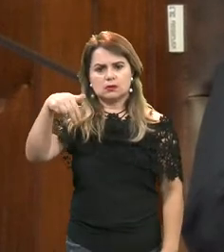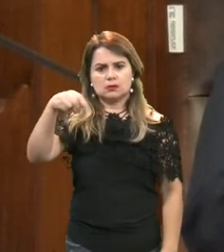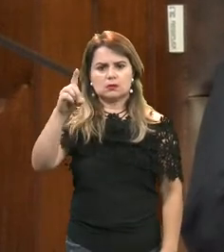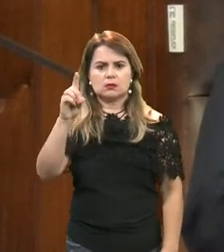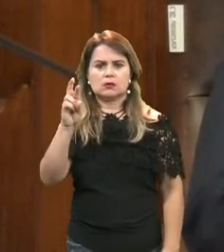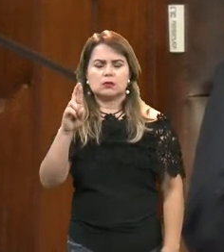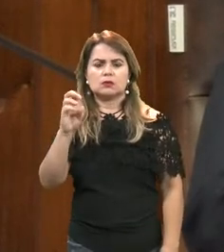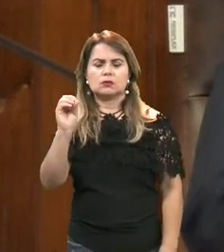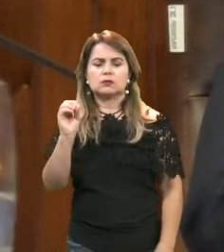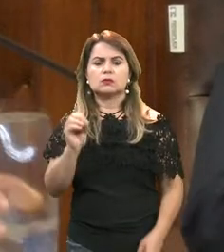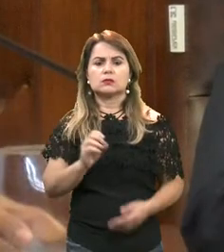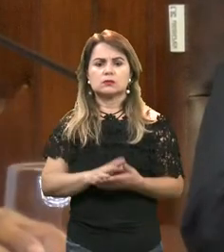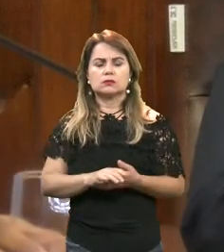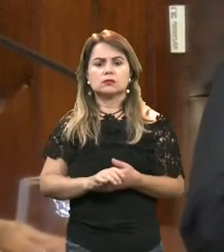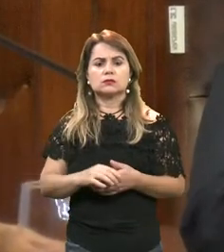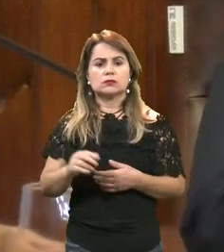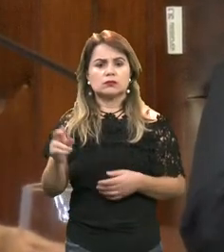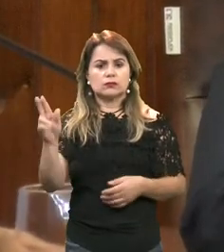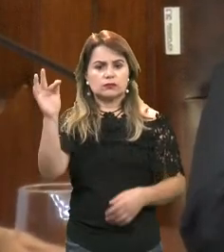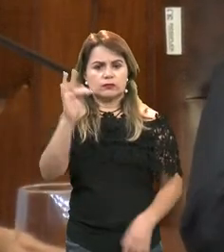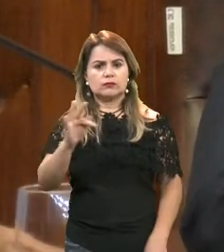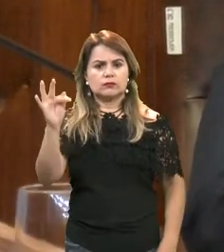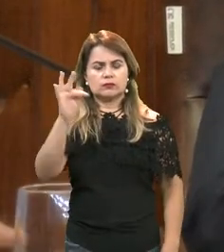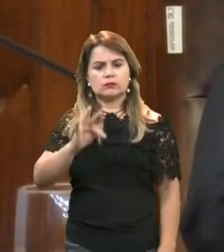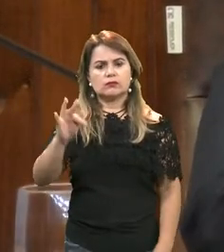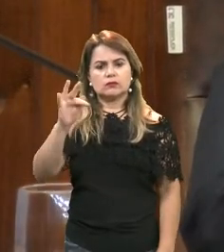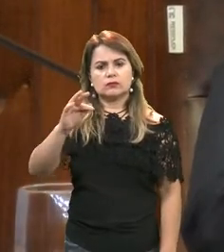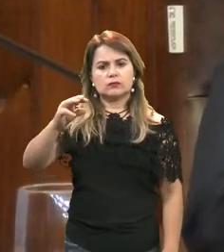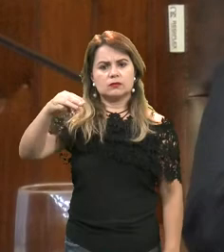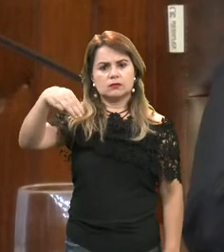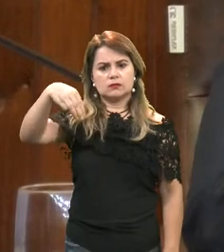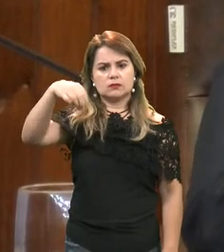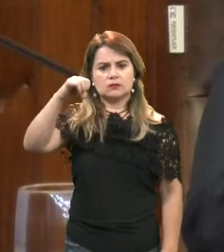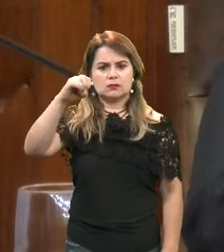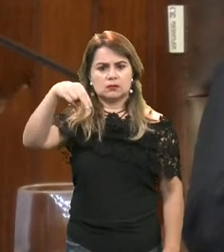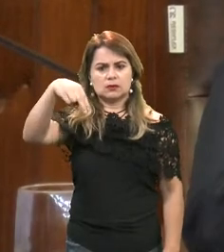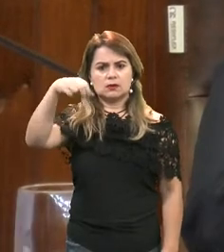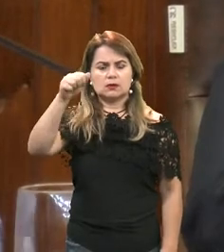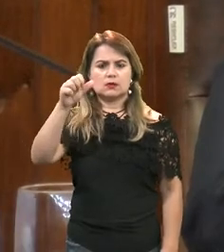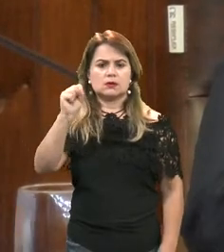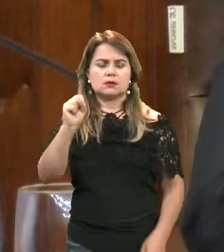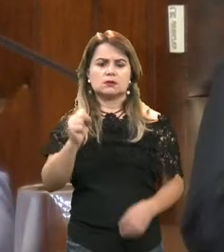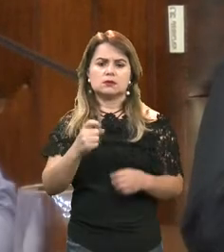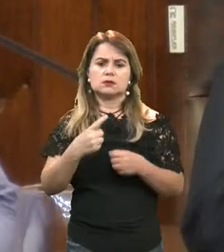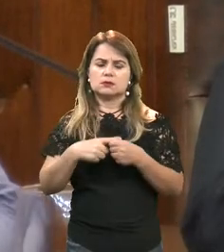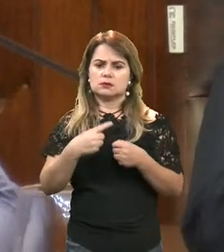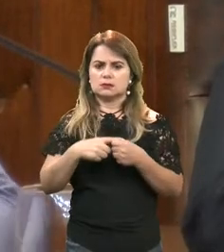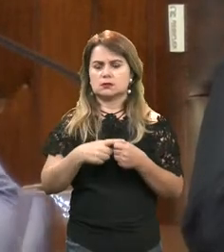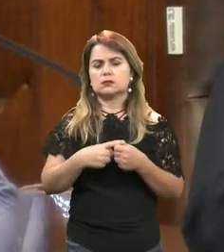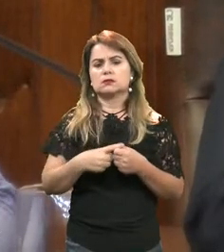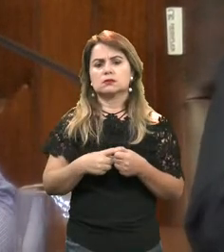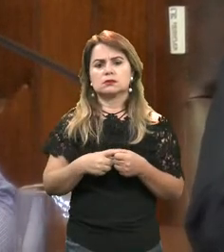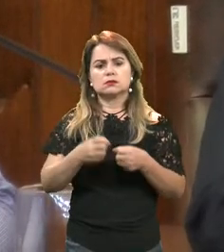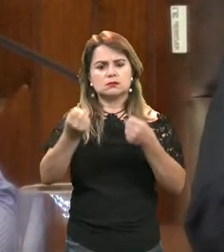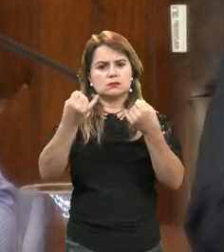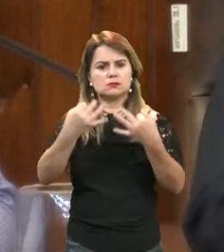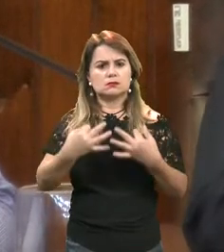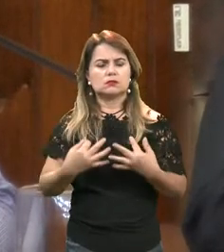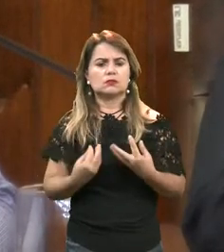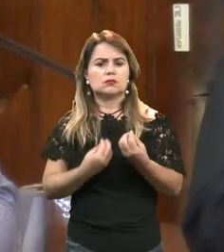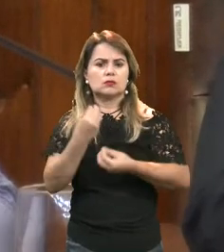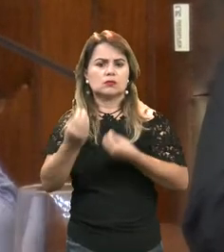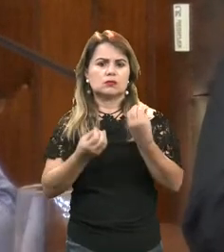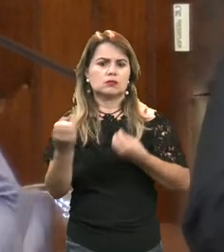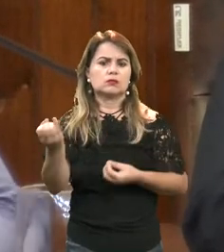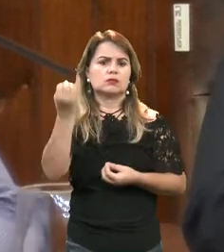Universidade Federal de Minas Gerais, que falou da cannabis medicinal, abordagem terapêutica e geriatria